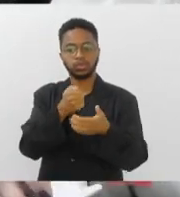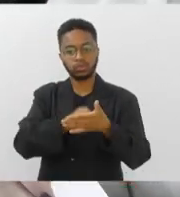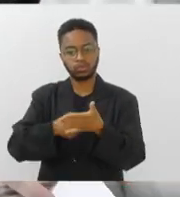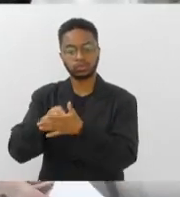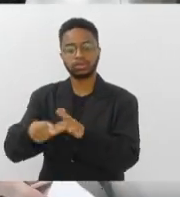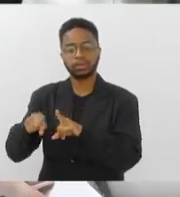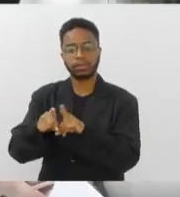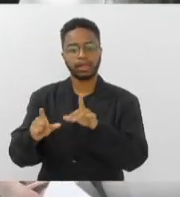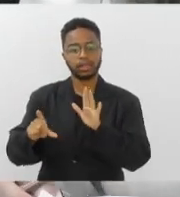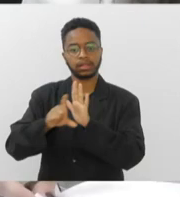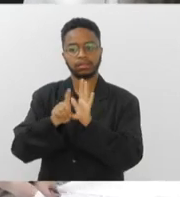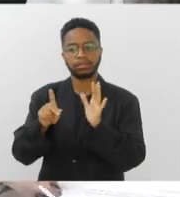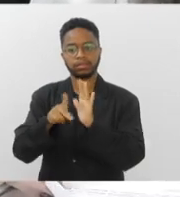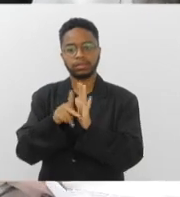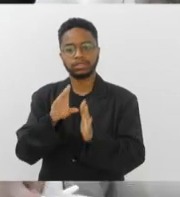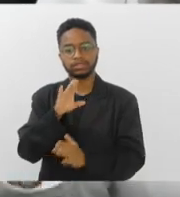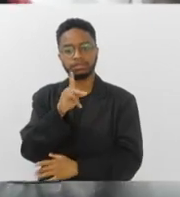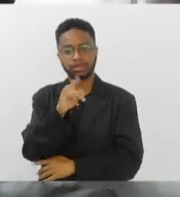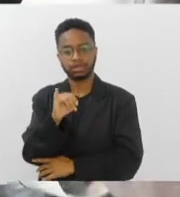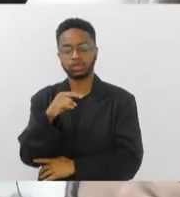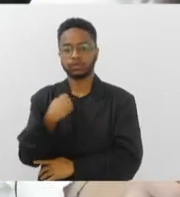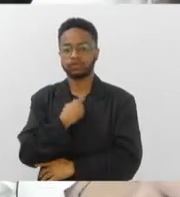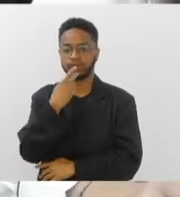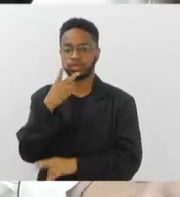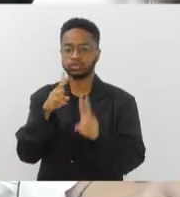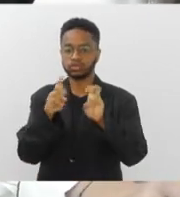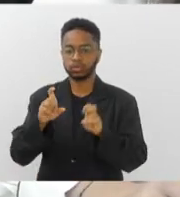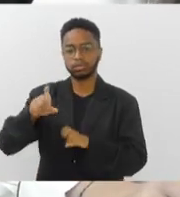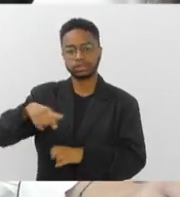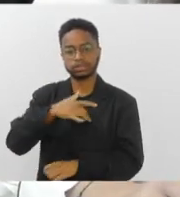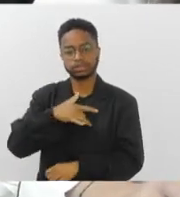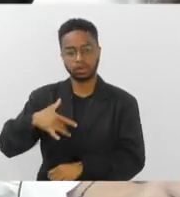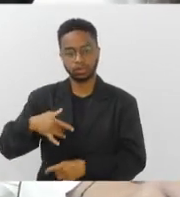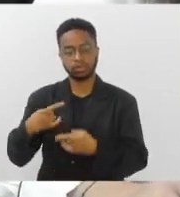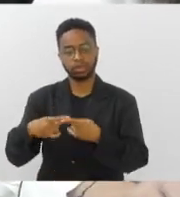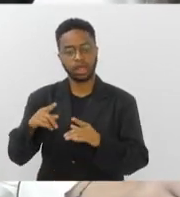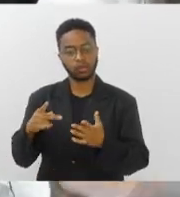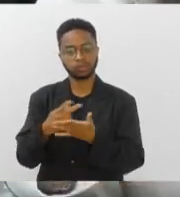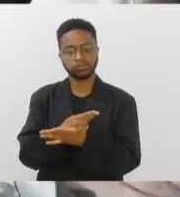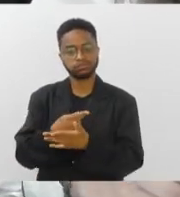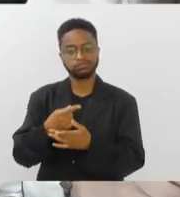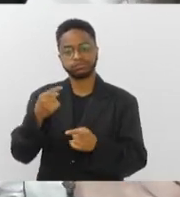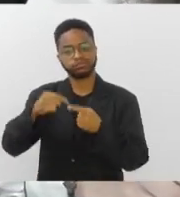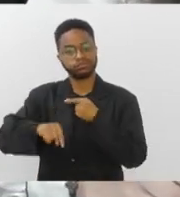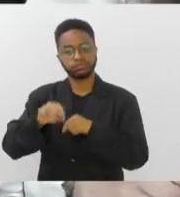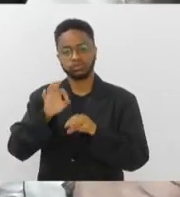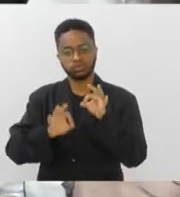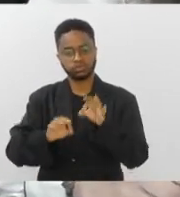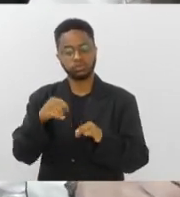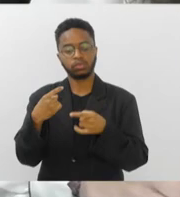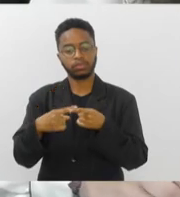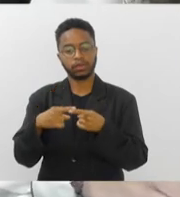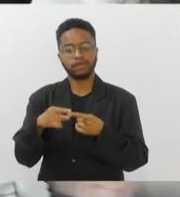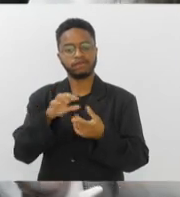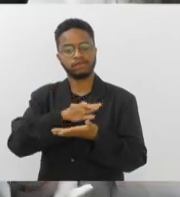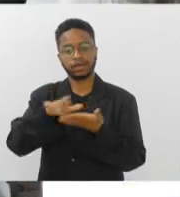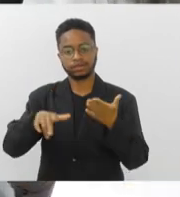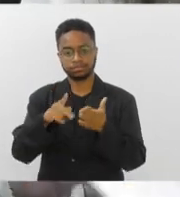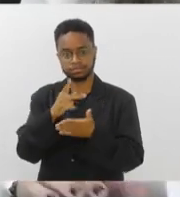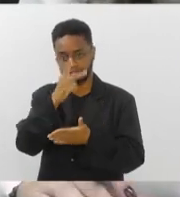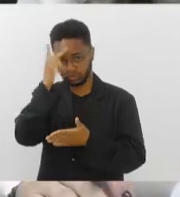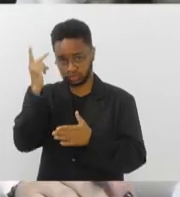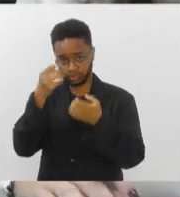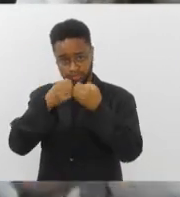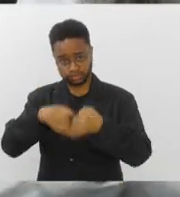da CPI, para a gente falar sobre o plano de saúde, o que está acontecendo de forma muito injusta, cancelamento de forma unilateral, muitas pessoas prejudicadas.